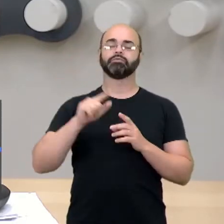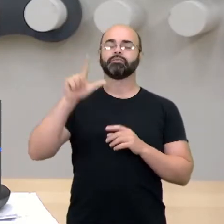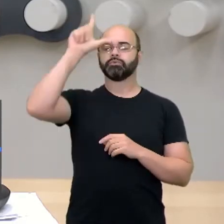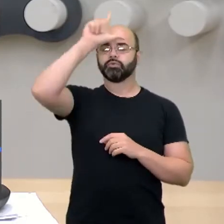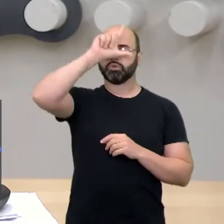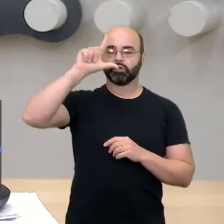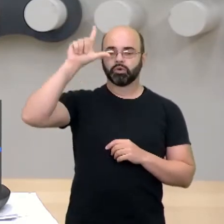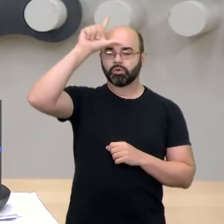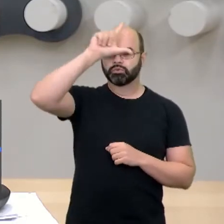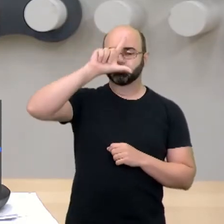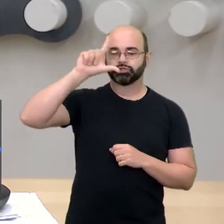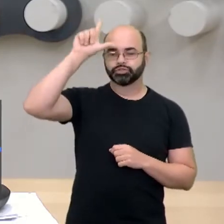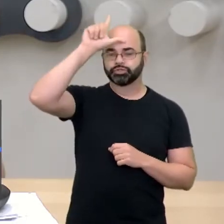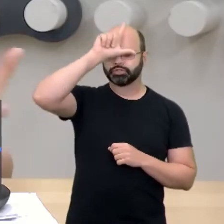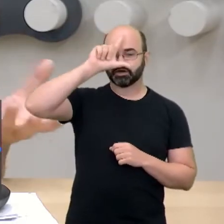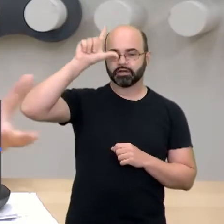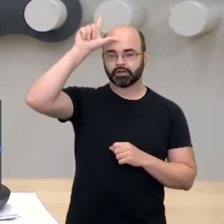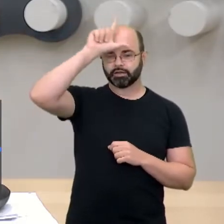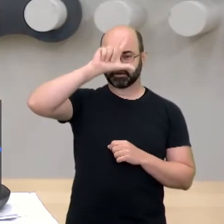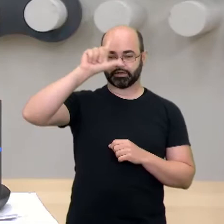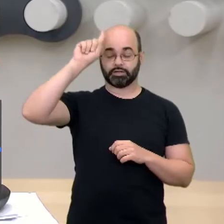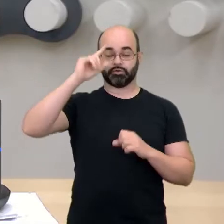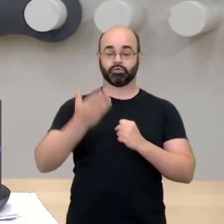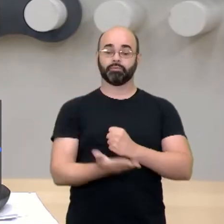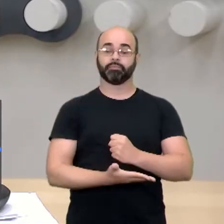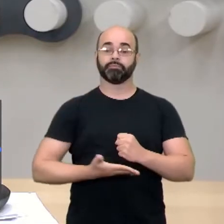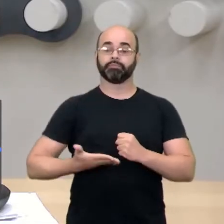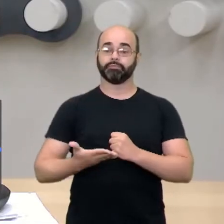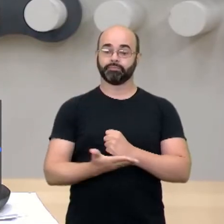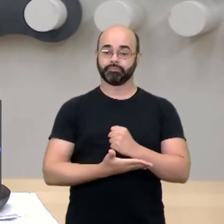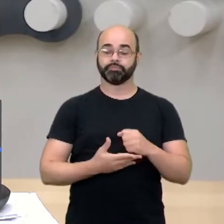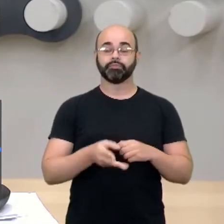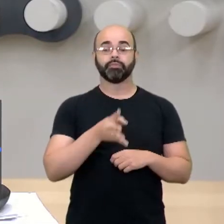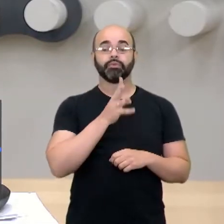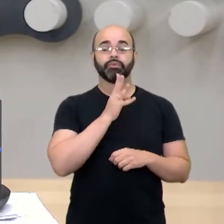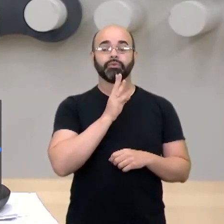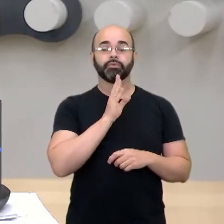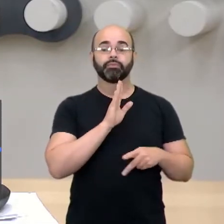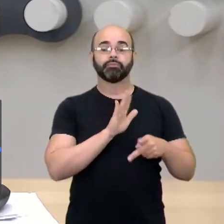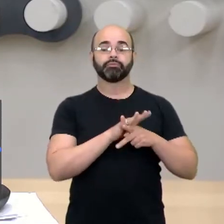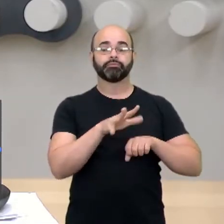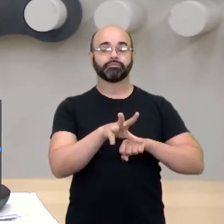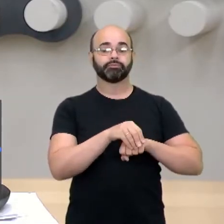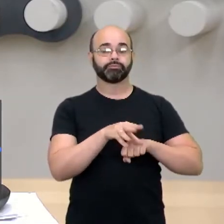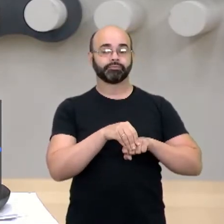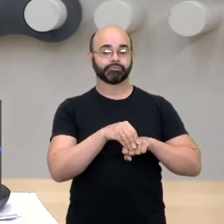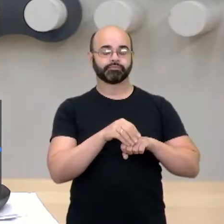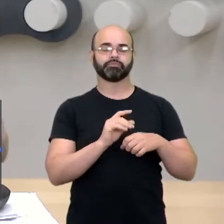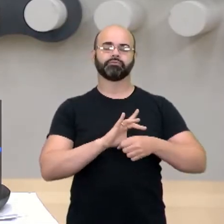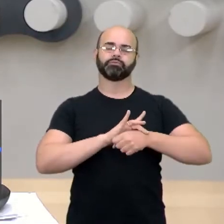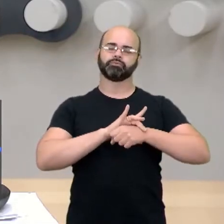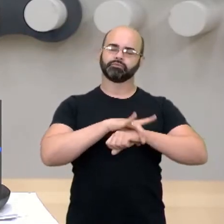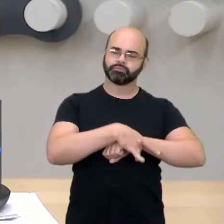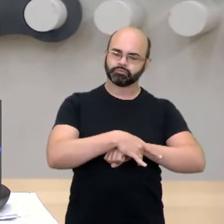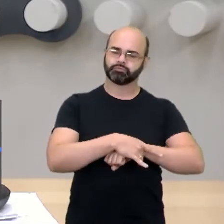lógica como o fundamento dos conhecimentos Seguros